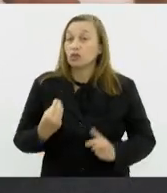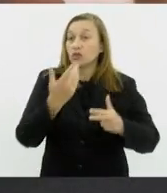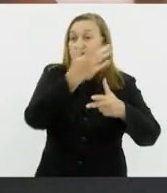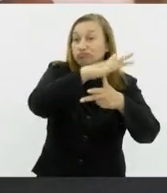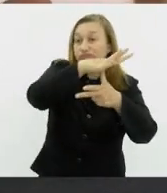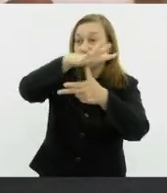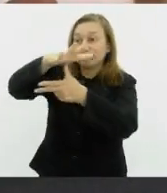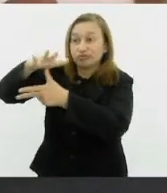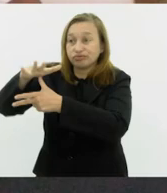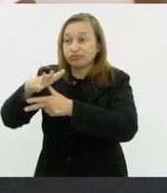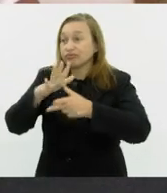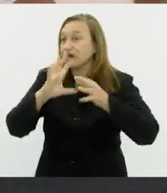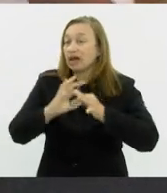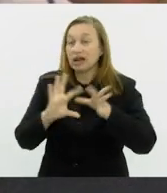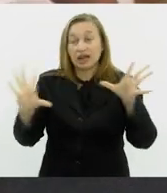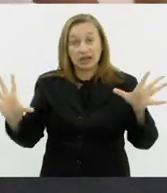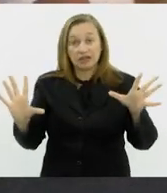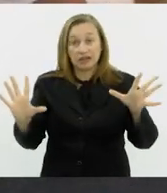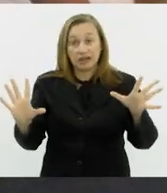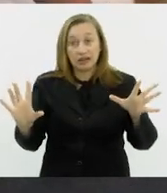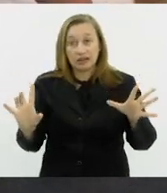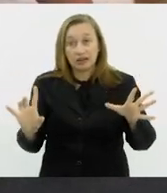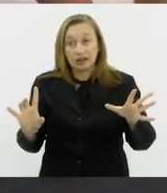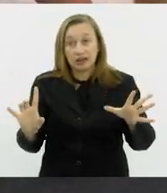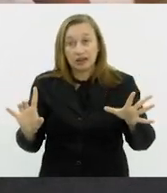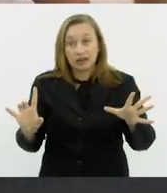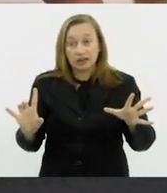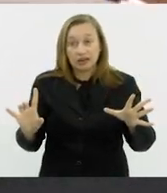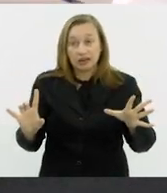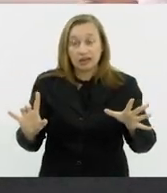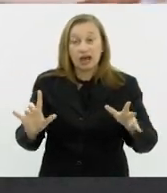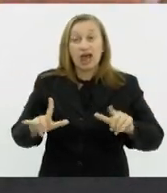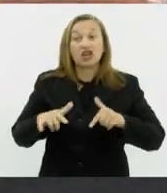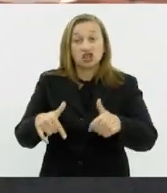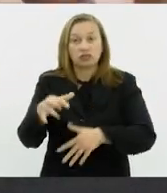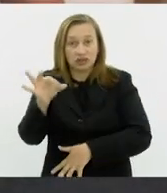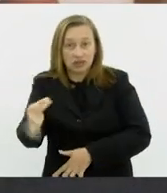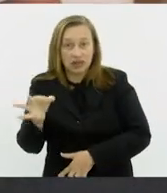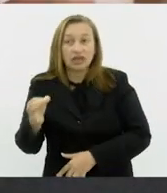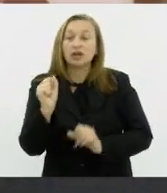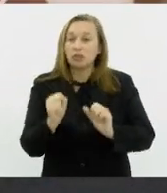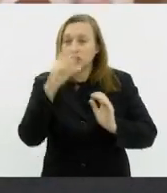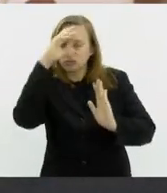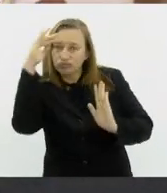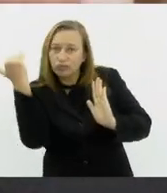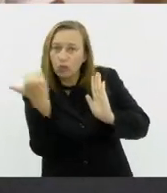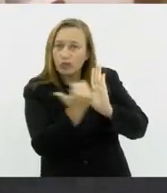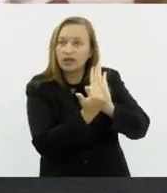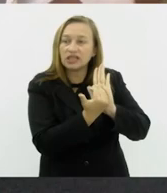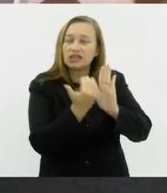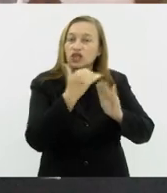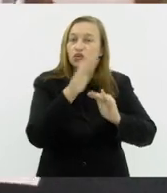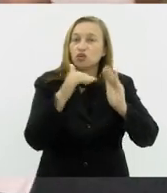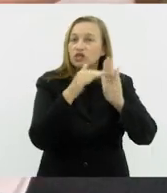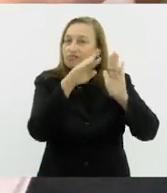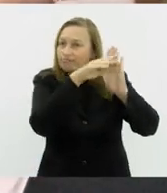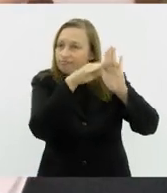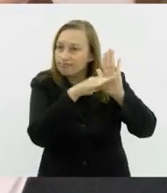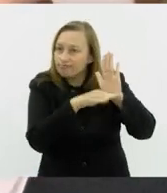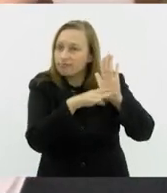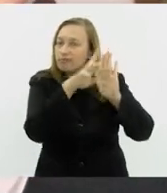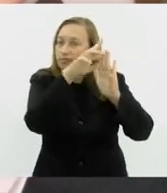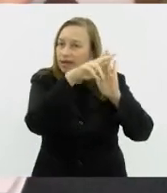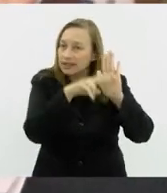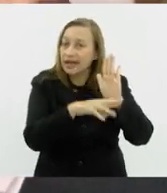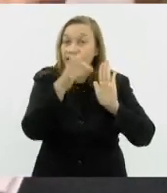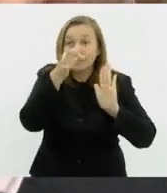helicópteros livre, mas sem libertinagem, e que nós podemos cumprir todas as normas possíveis e executáveis